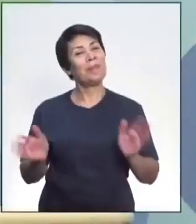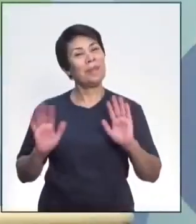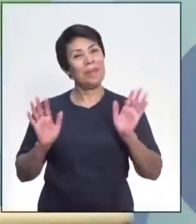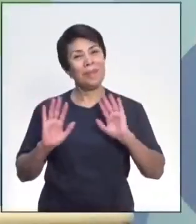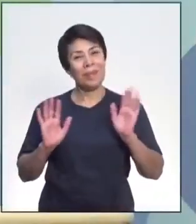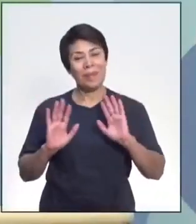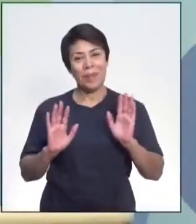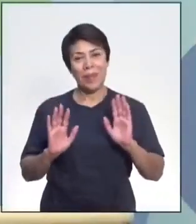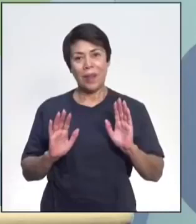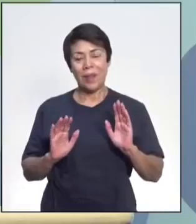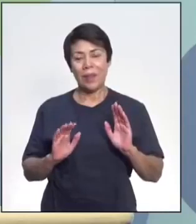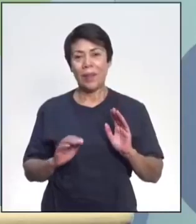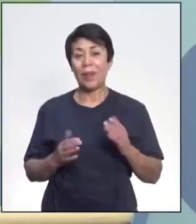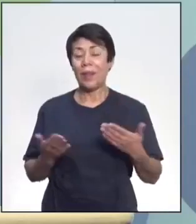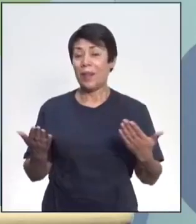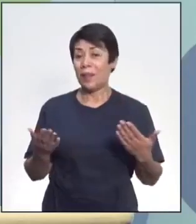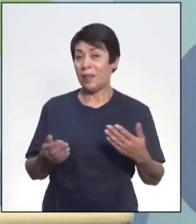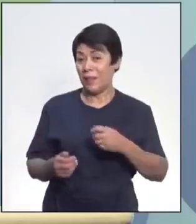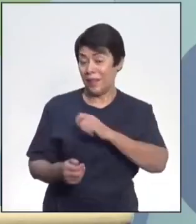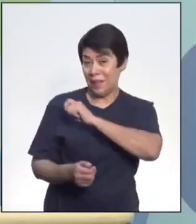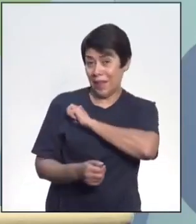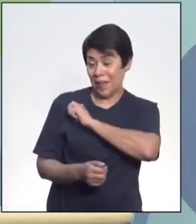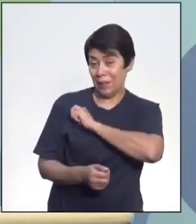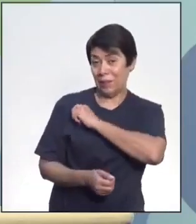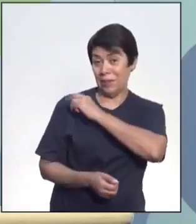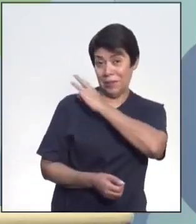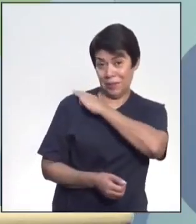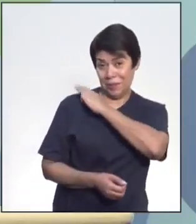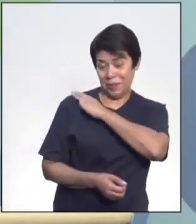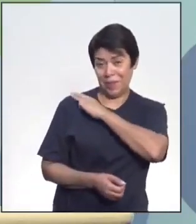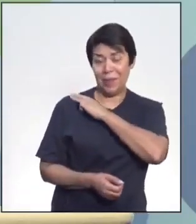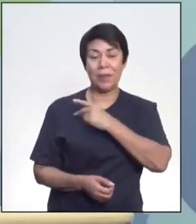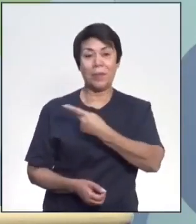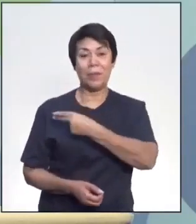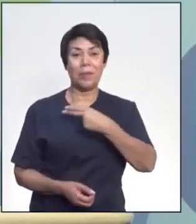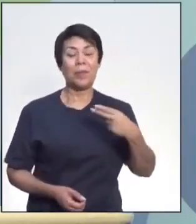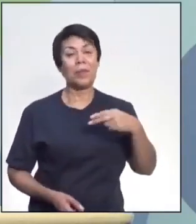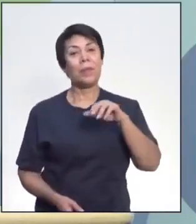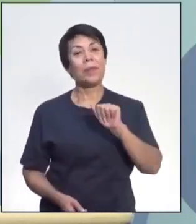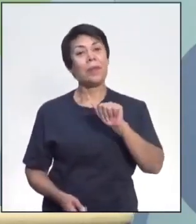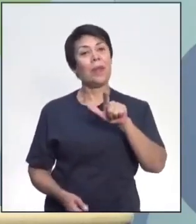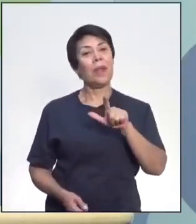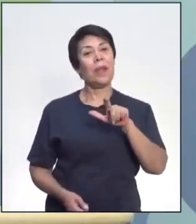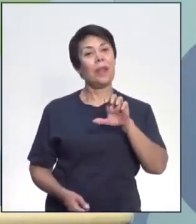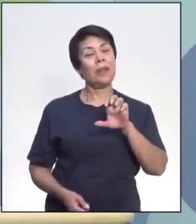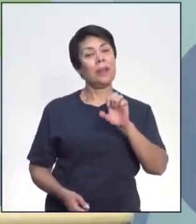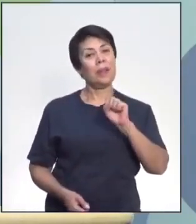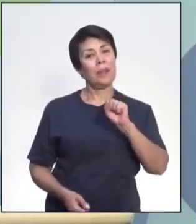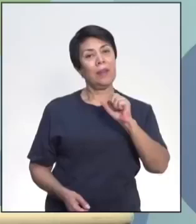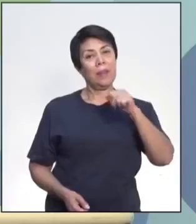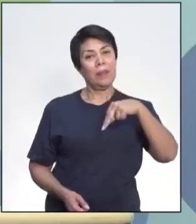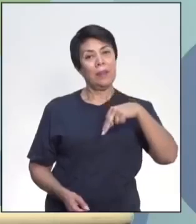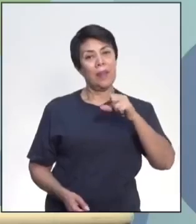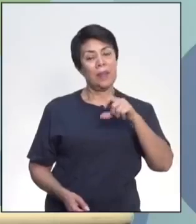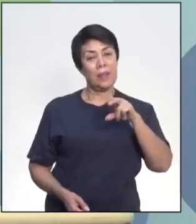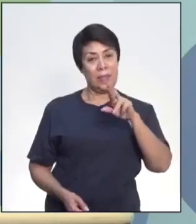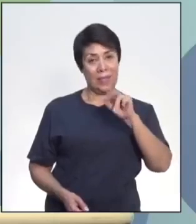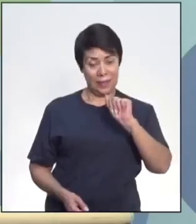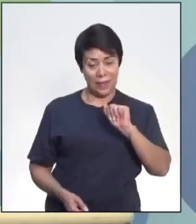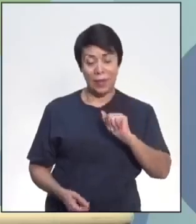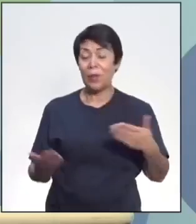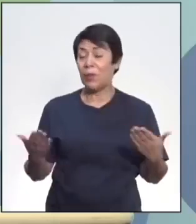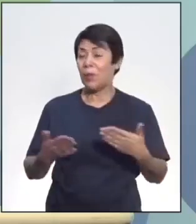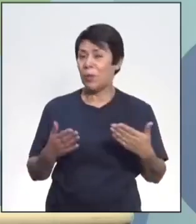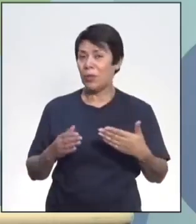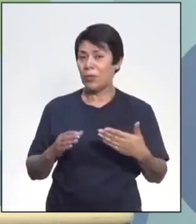Olá, alunos da terceira série do ensino médio. Eu sou a professora Alessandra. Eu vou participar hoje com vocês na interação